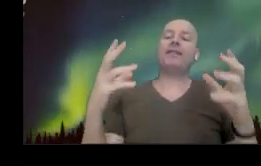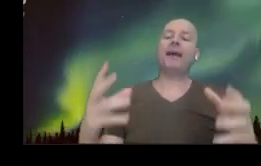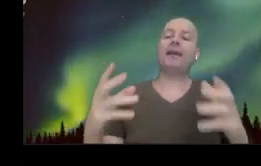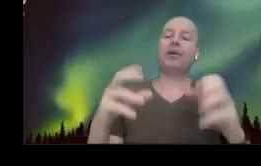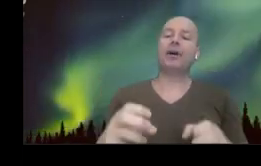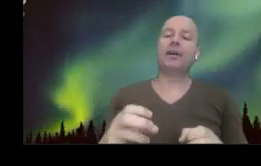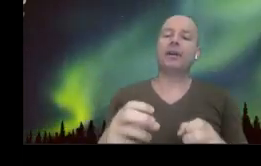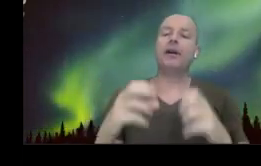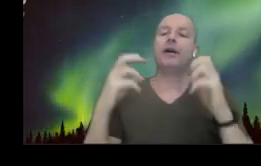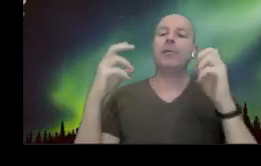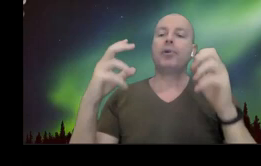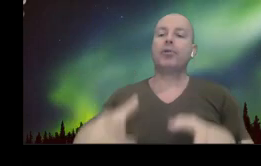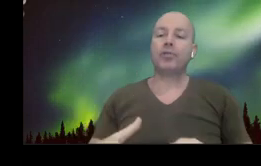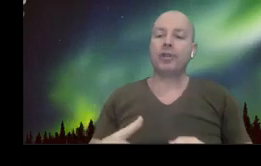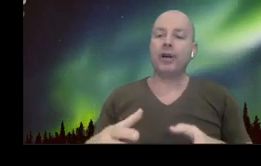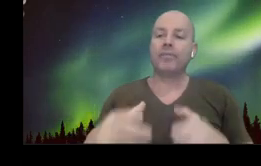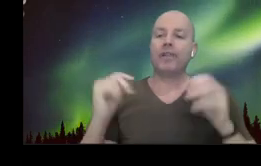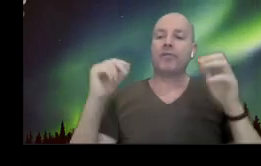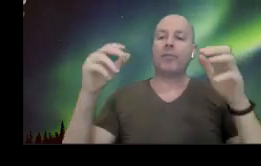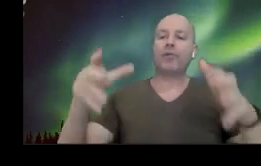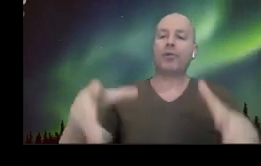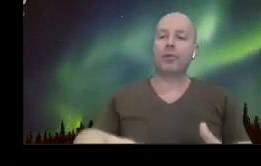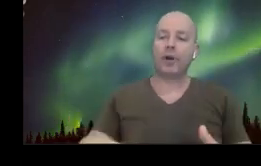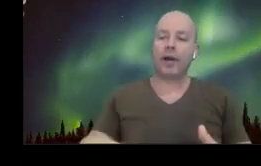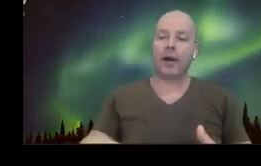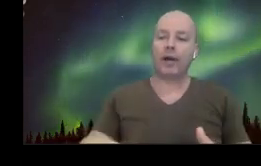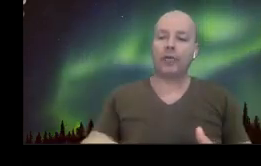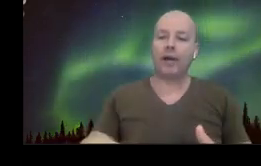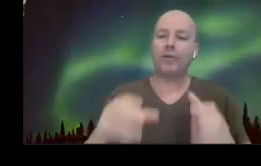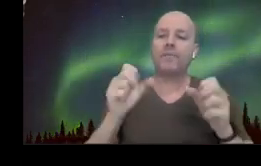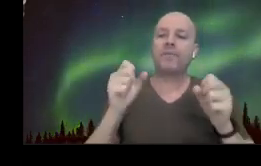essa matéria orgânica produzida? Vai